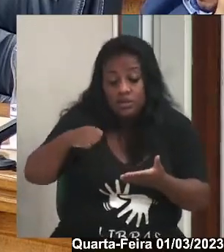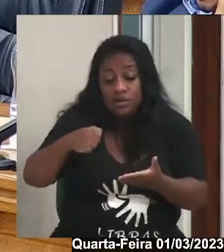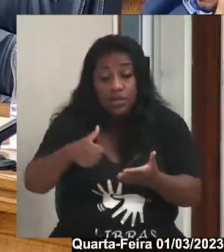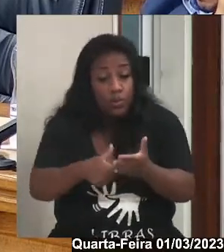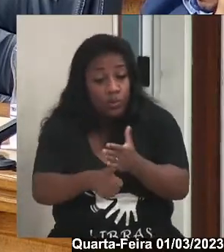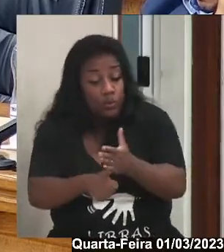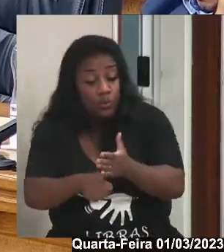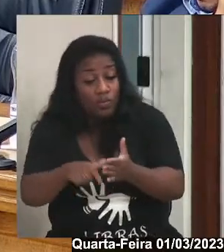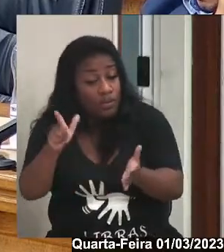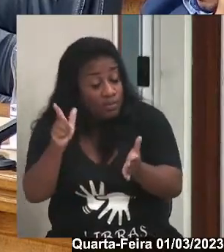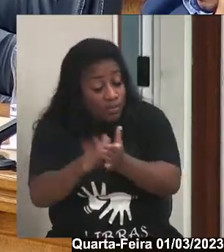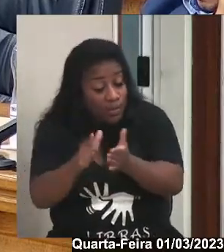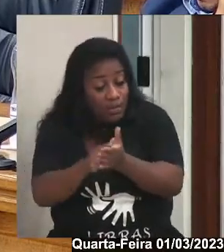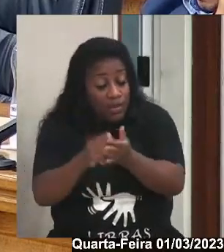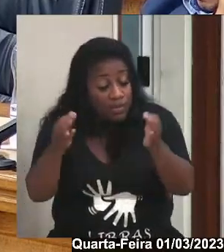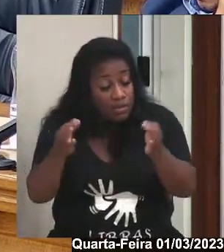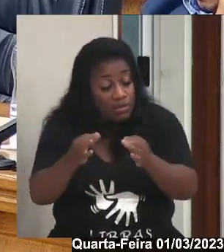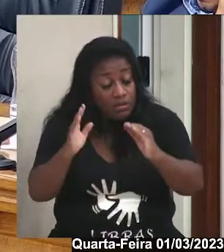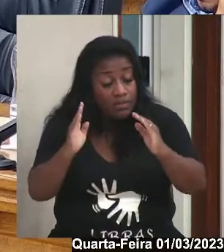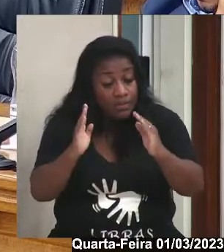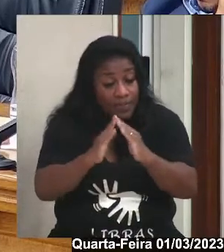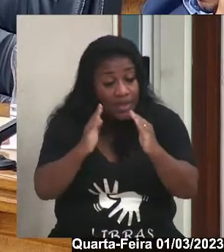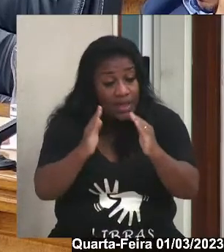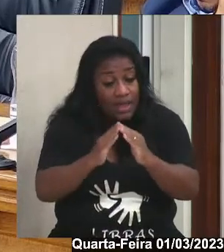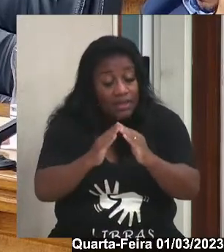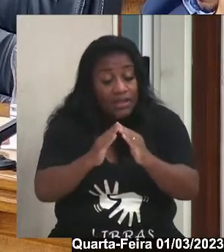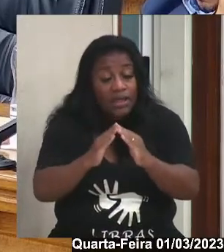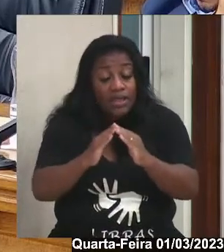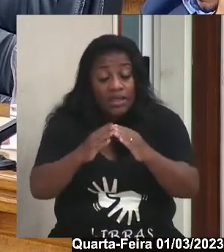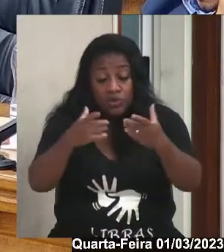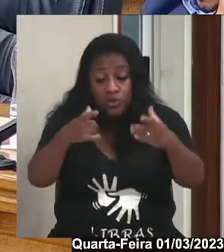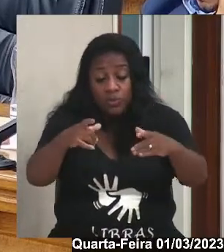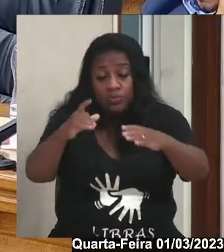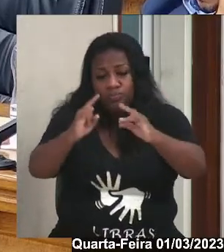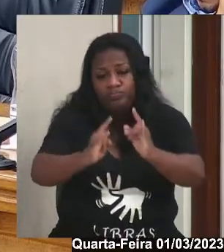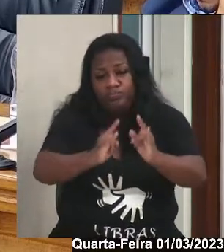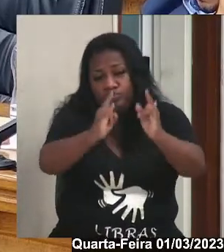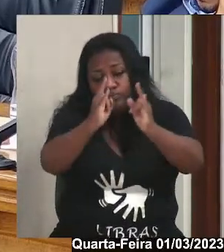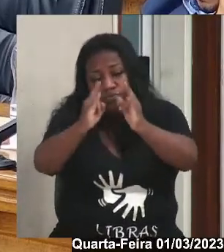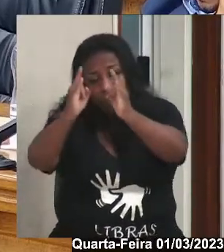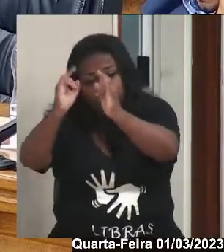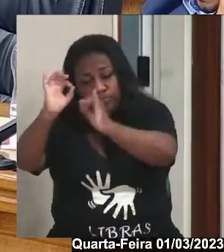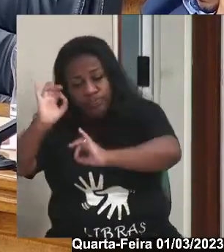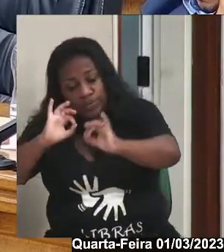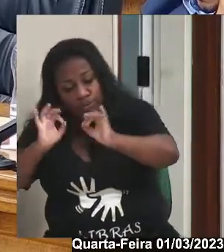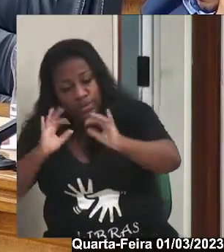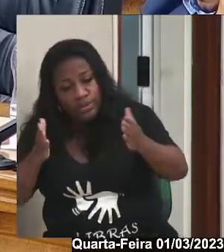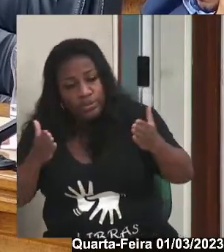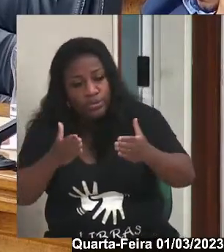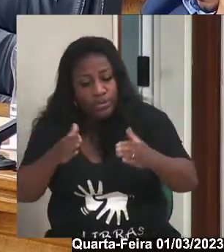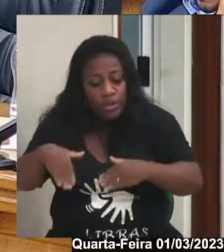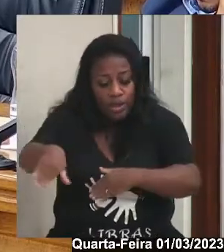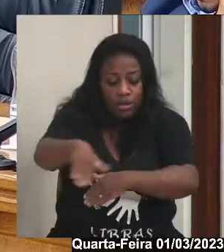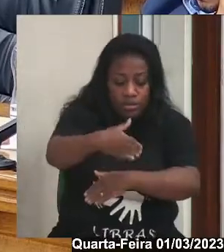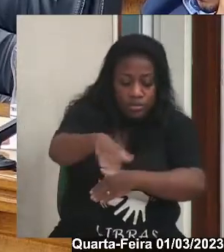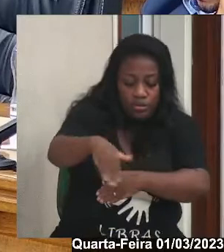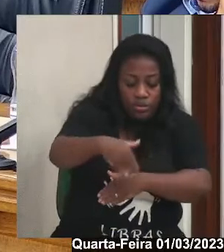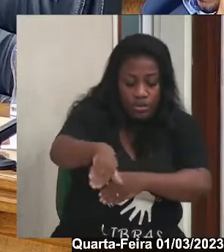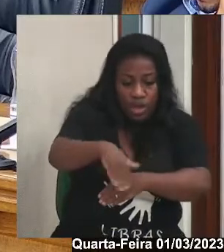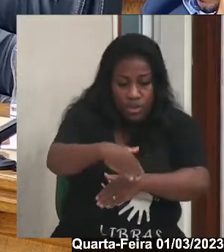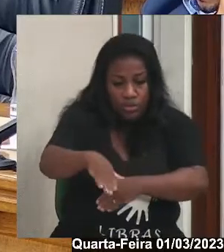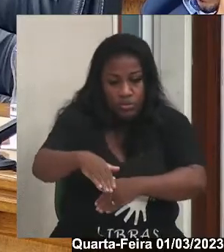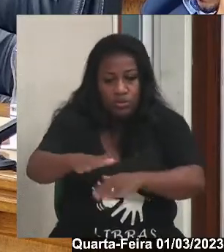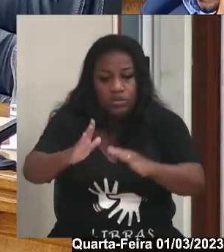viemos pedindo aí para todos os pequenos condomínios aí de dentro da nossa cidade e também